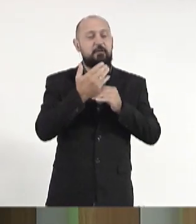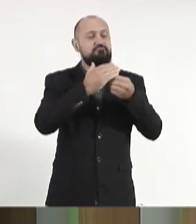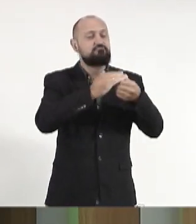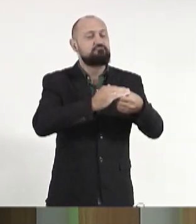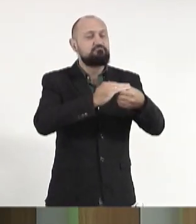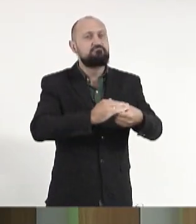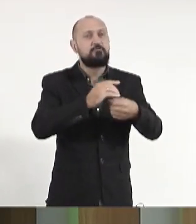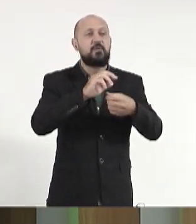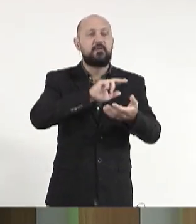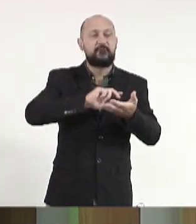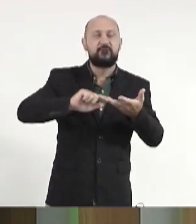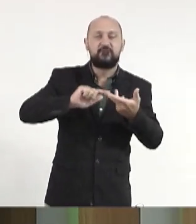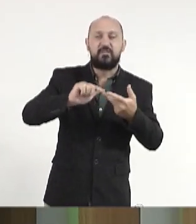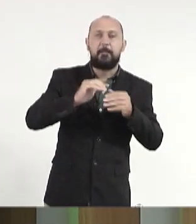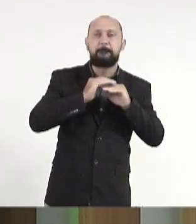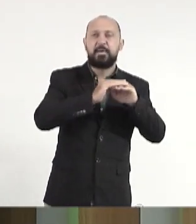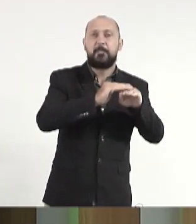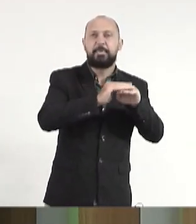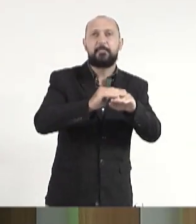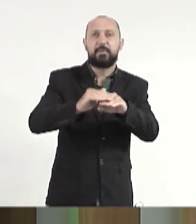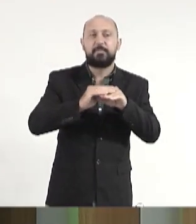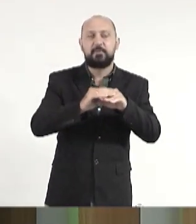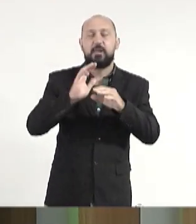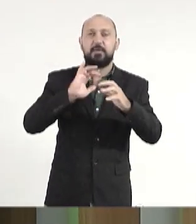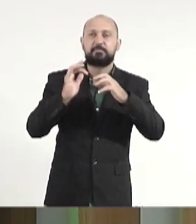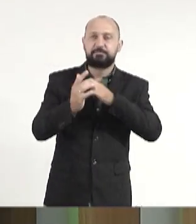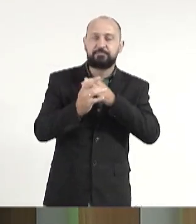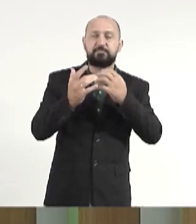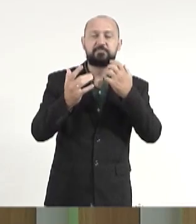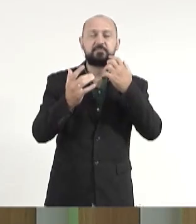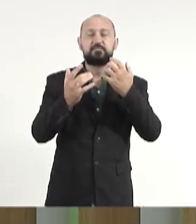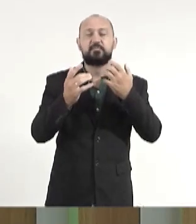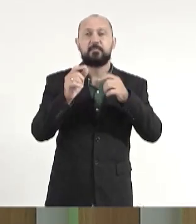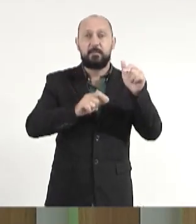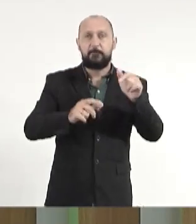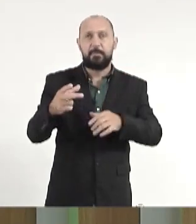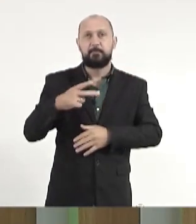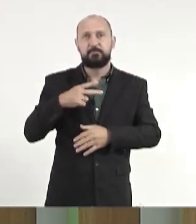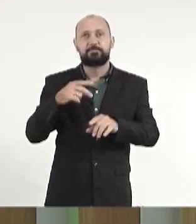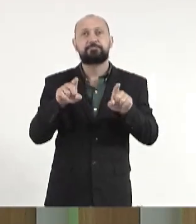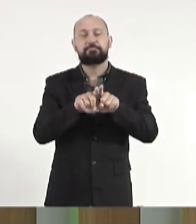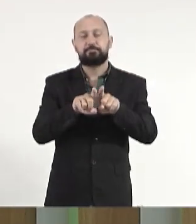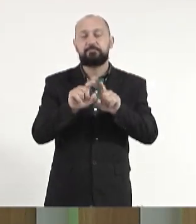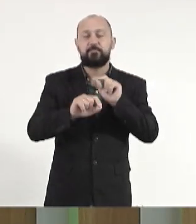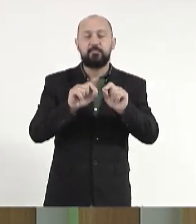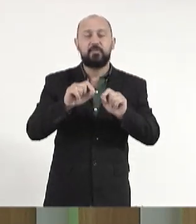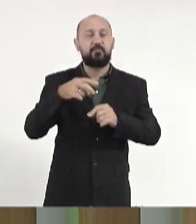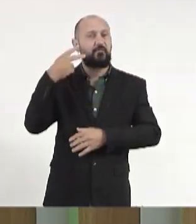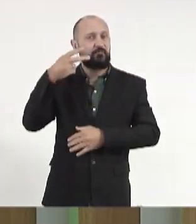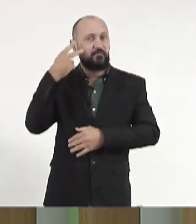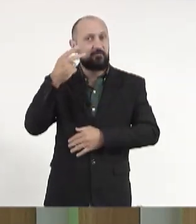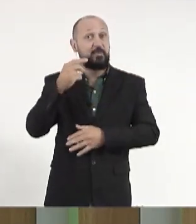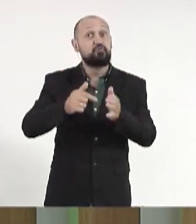o vereador eleito lá no município de Dourados, Franklin. De acordo com ela, o vereador eleito, deve tomar posse no dia 1º